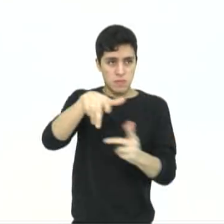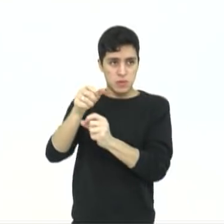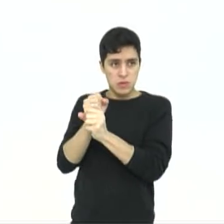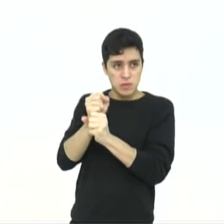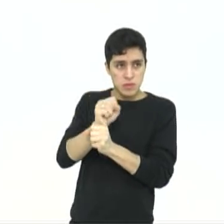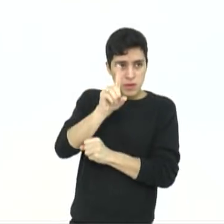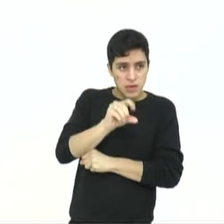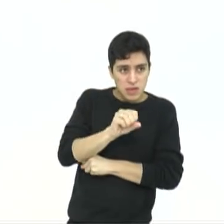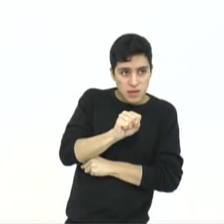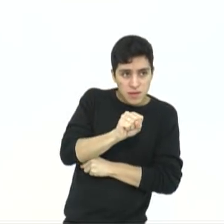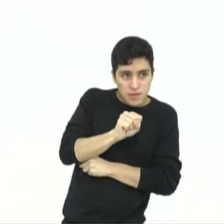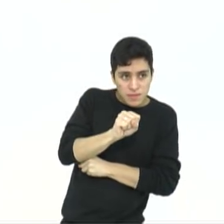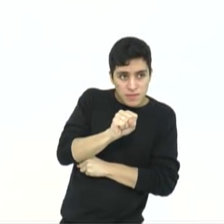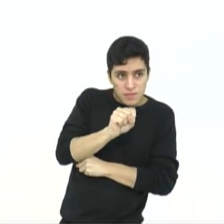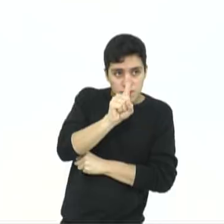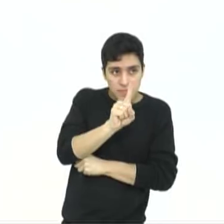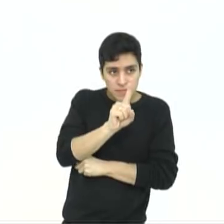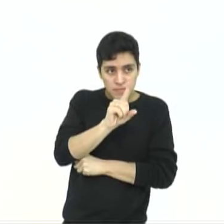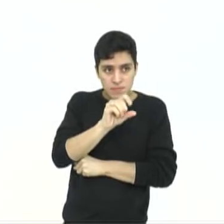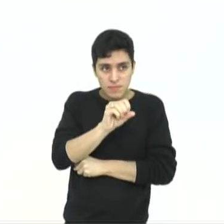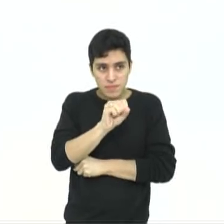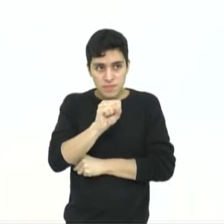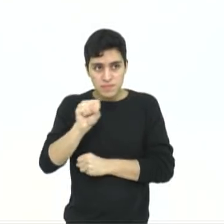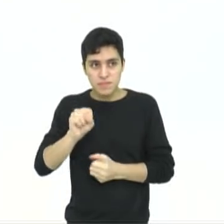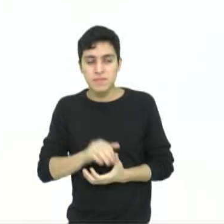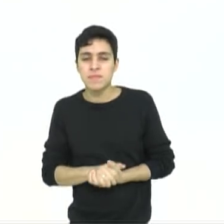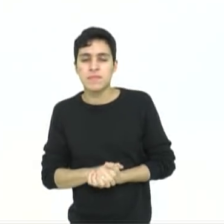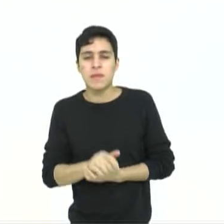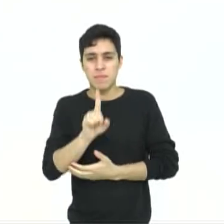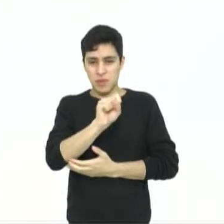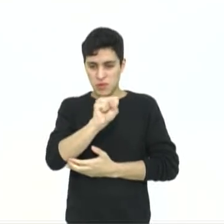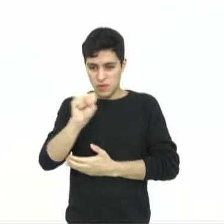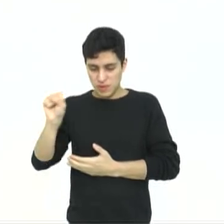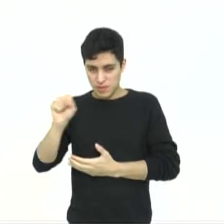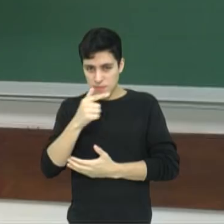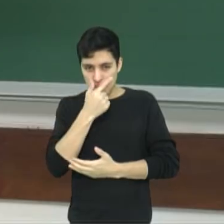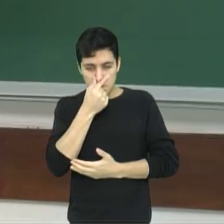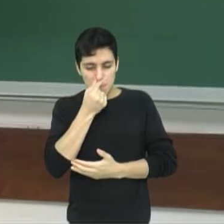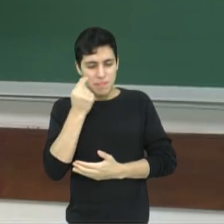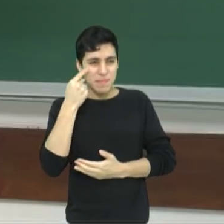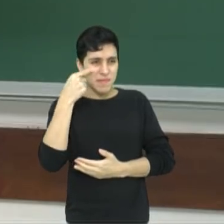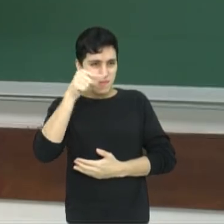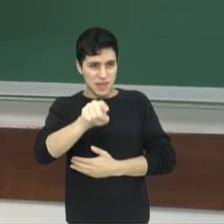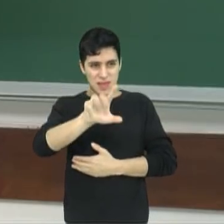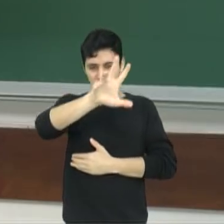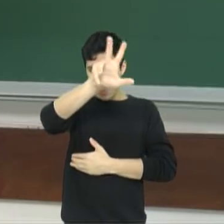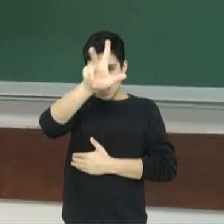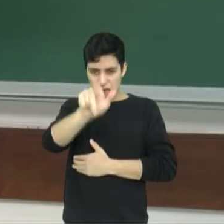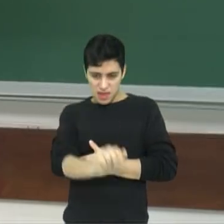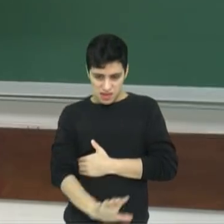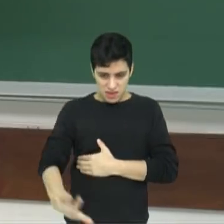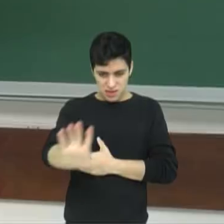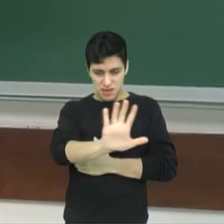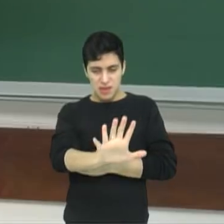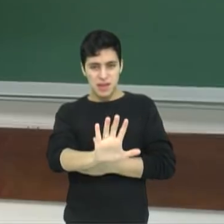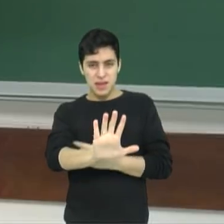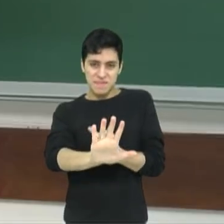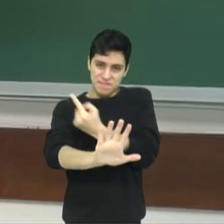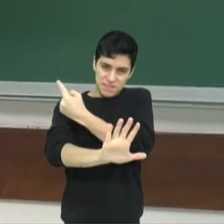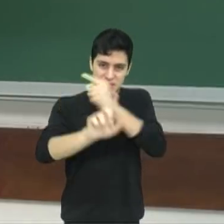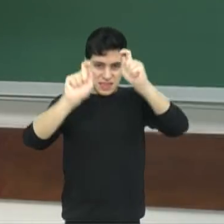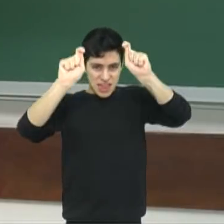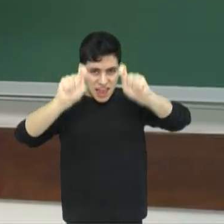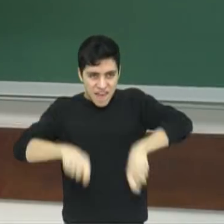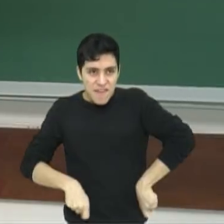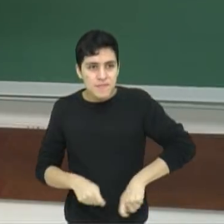imperiais coloniais. Aqui vocês têm uma dimensão geral do continente africano central, né?